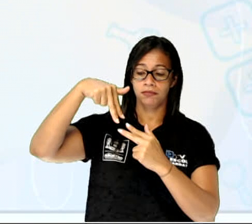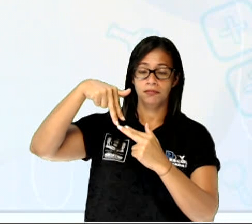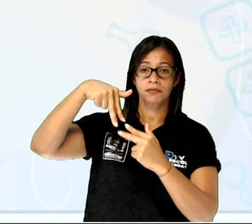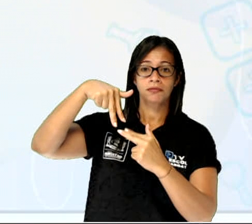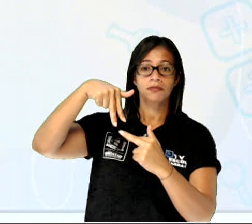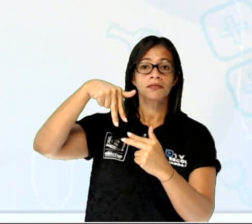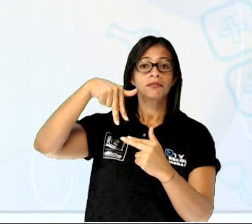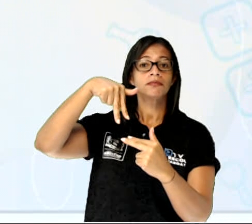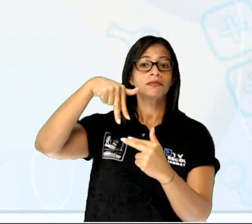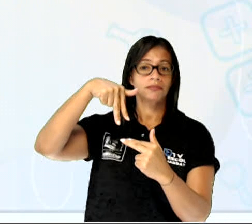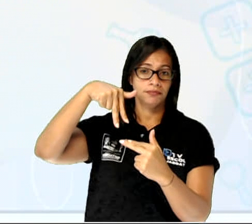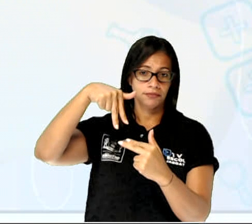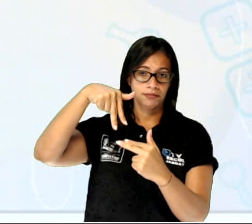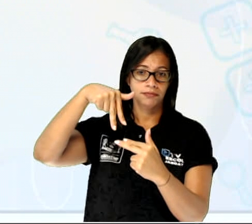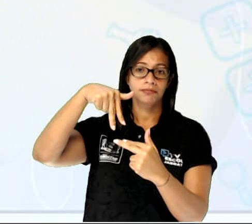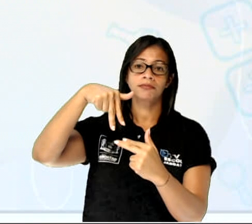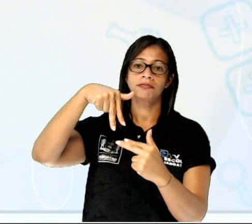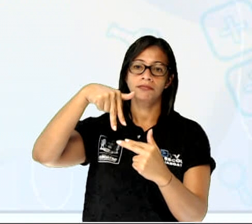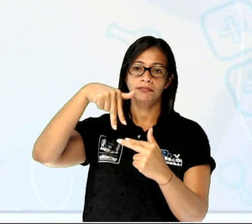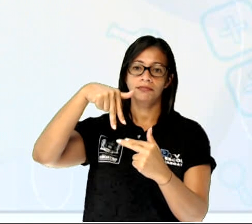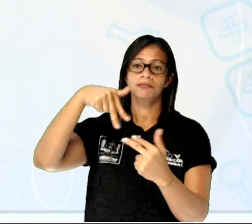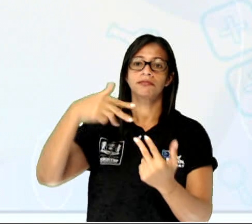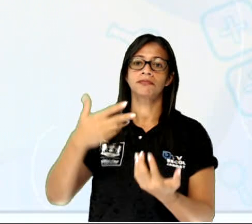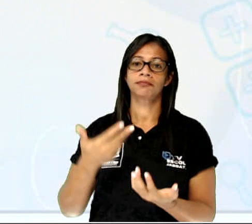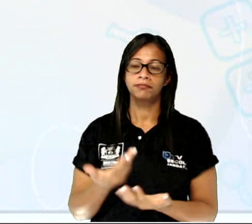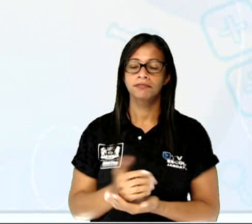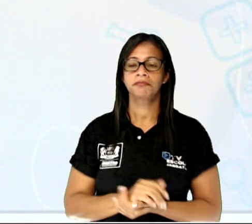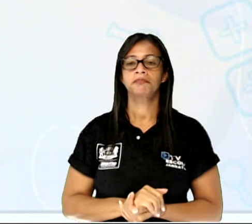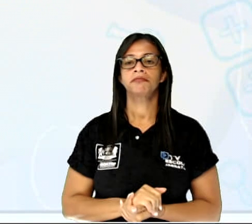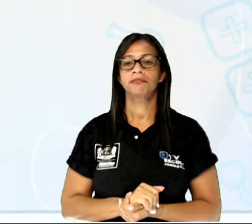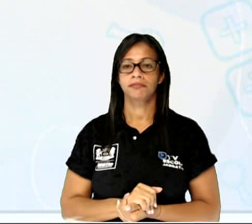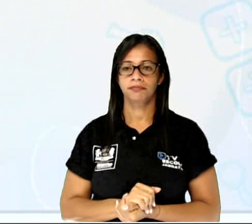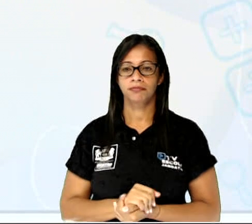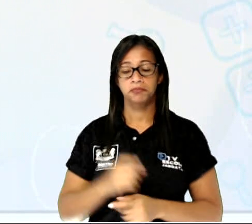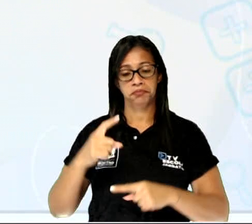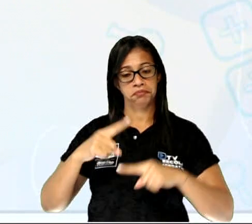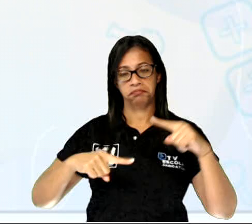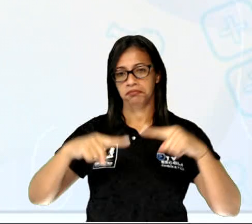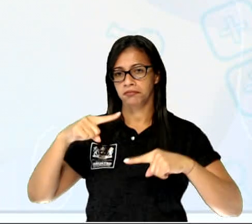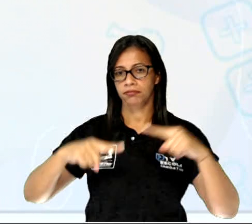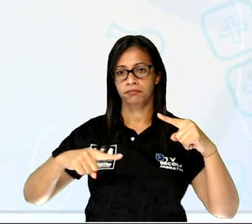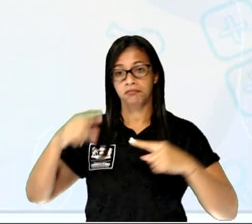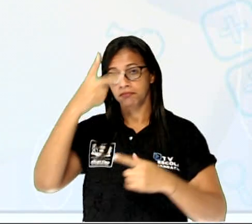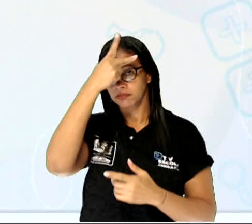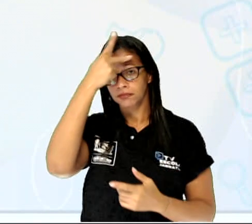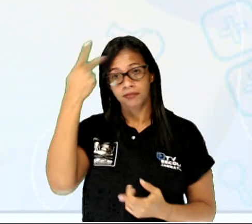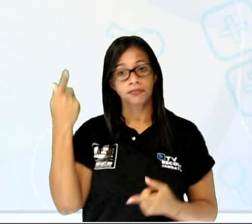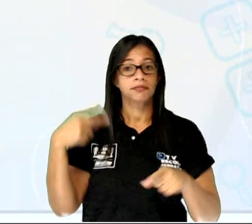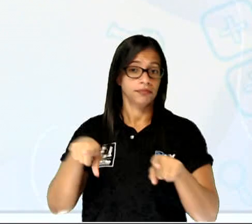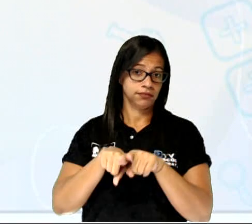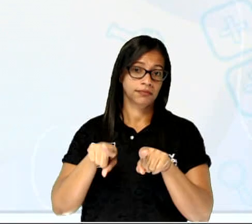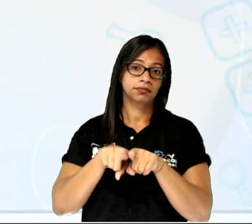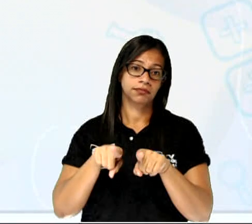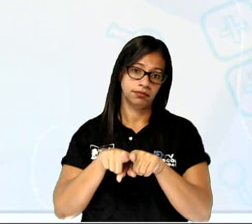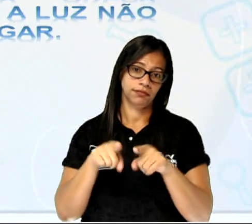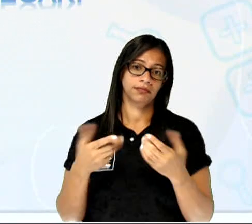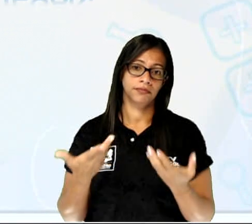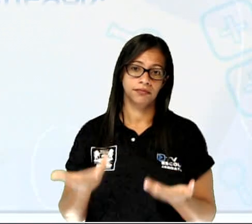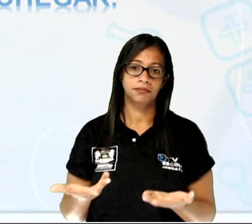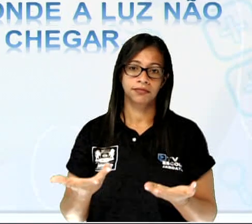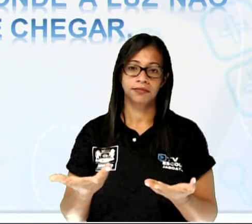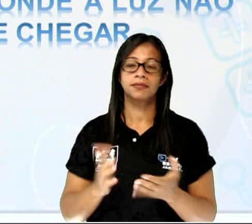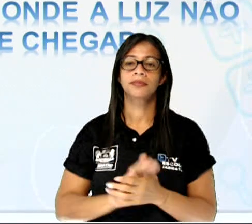né, através da exposição, que os objetos, ou até mesmo as pessoas, como você está vendo na